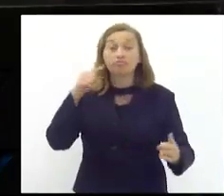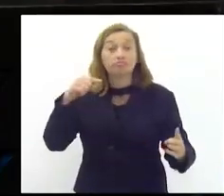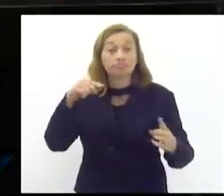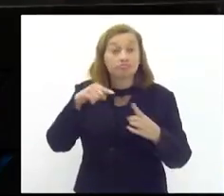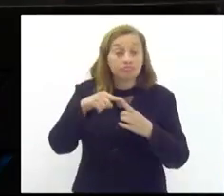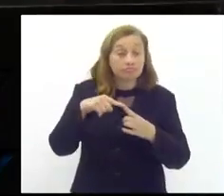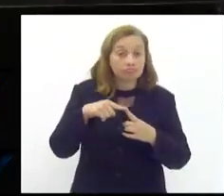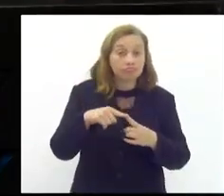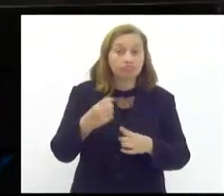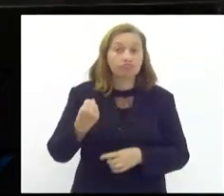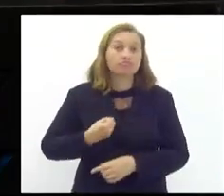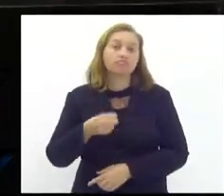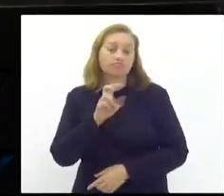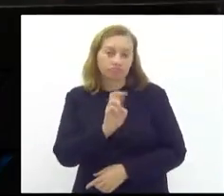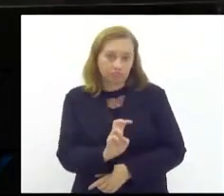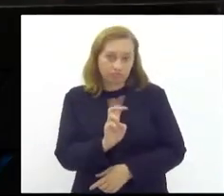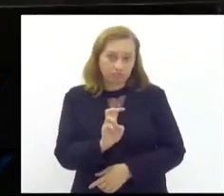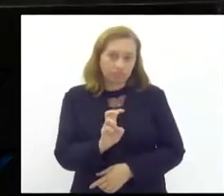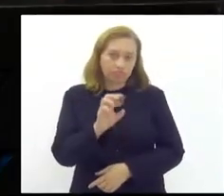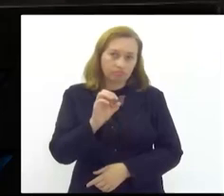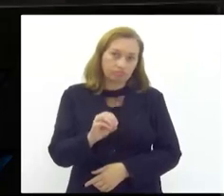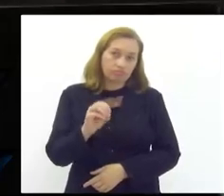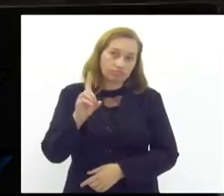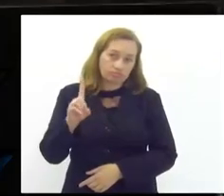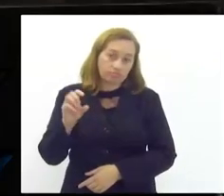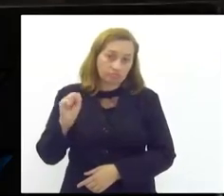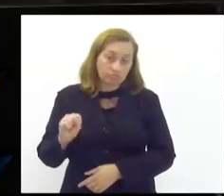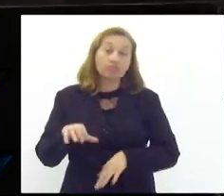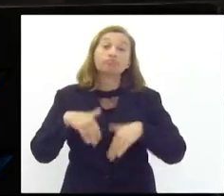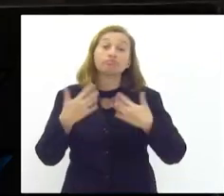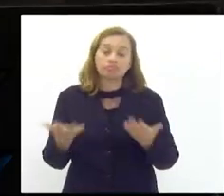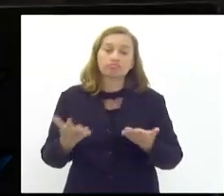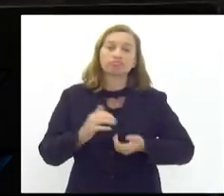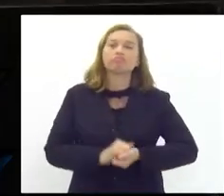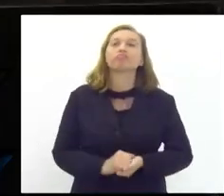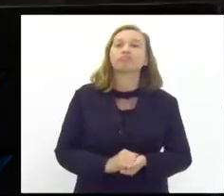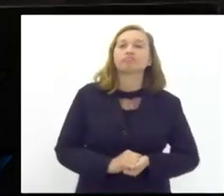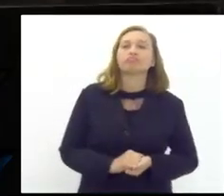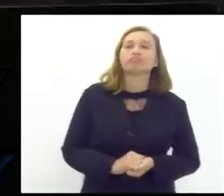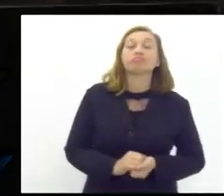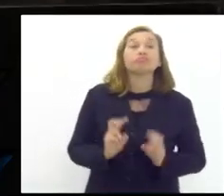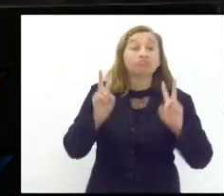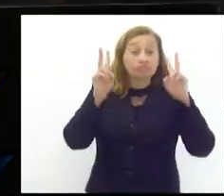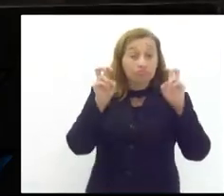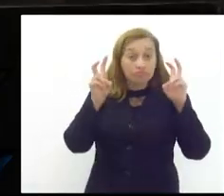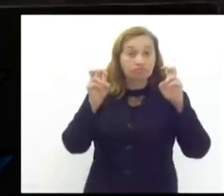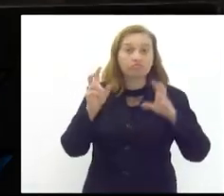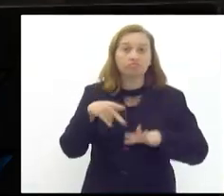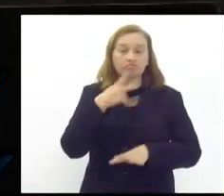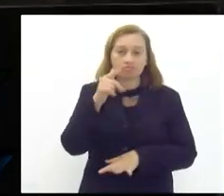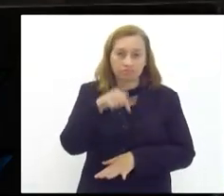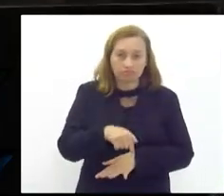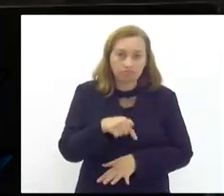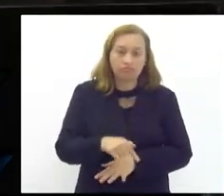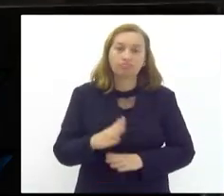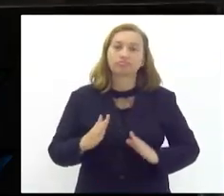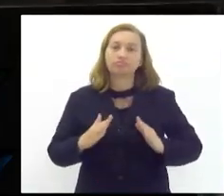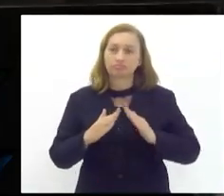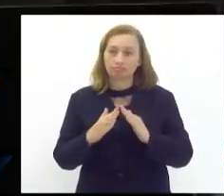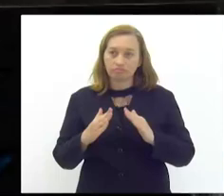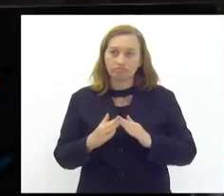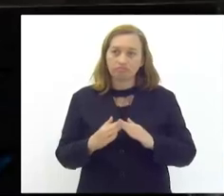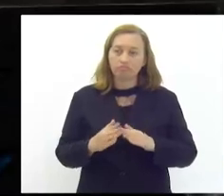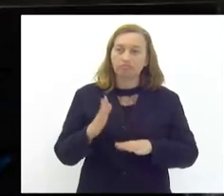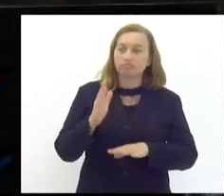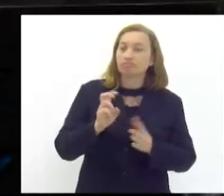de número 5 da ods Então esse tema foi tratado aqui nesta casa na parte